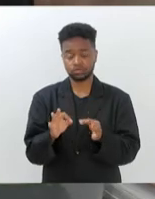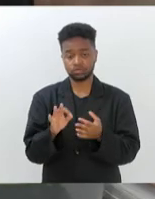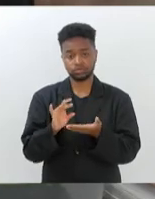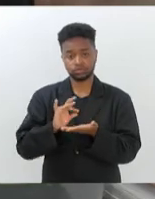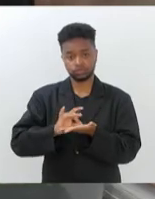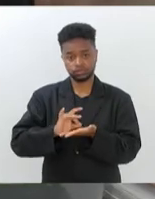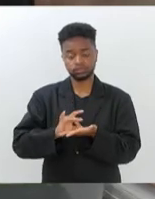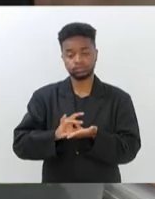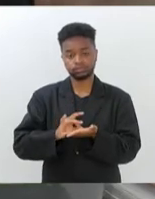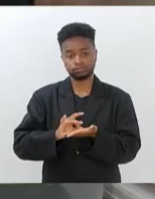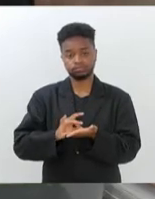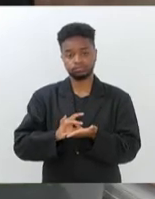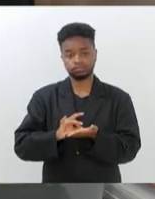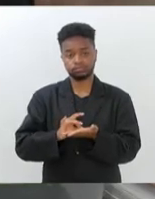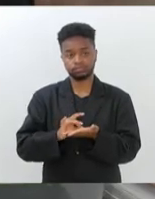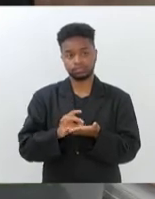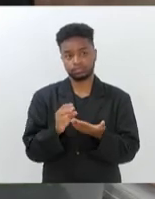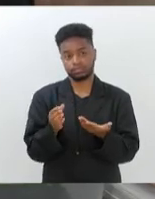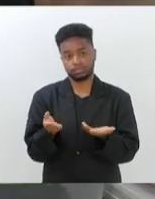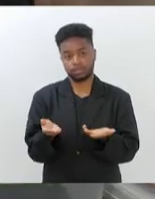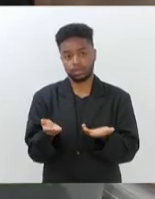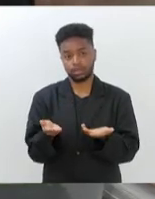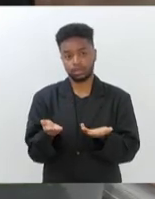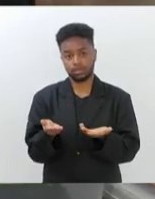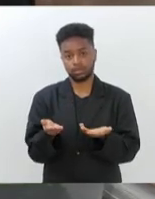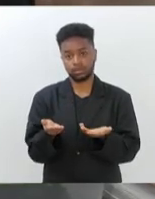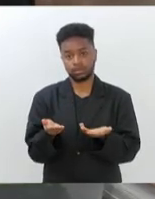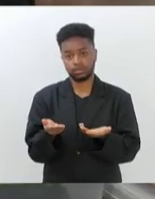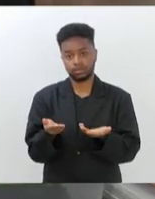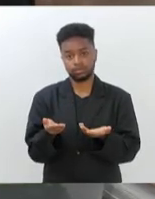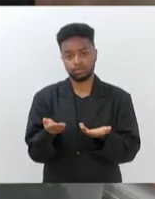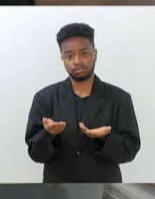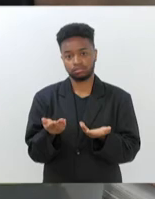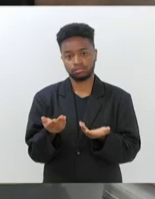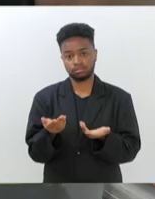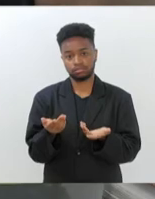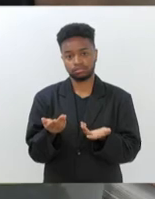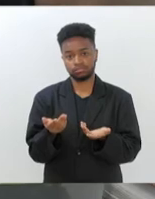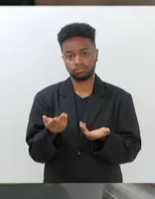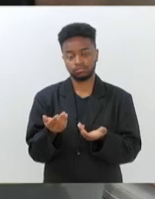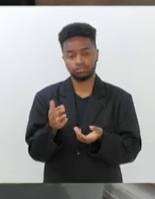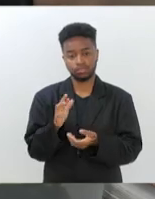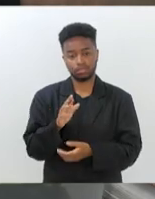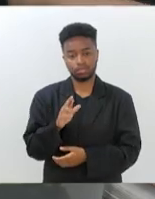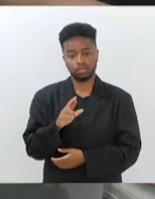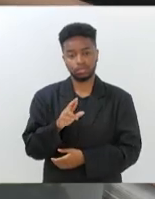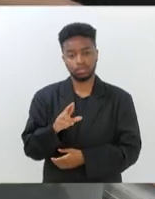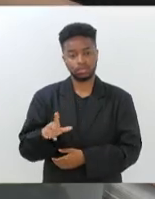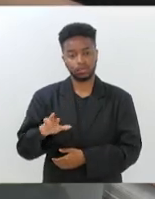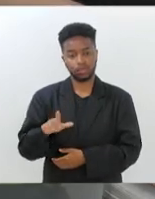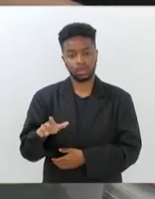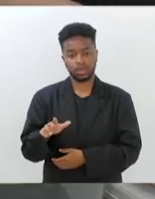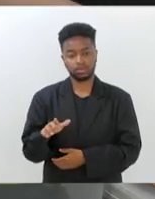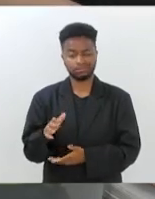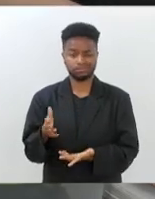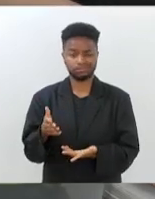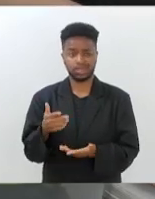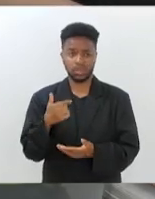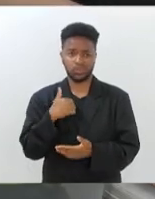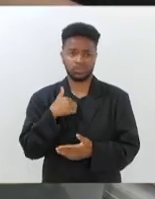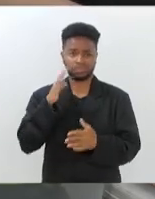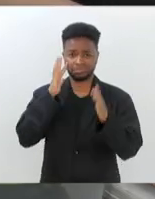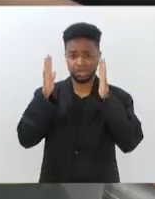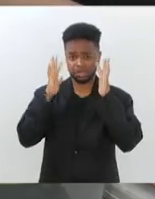realmente realmente seguramente não não seria algo já é uma especulação minha